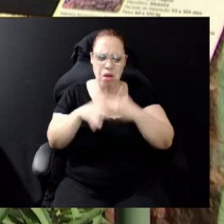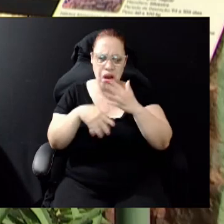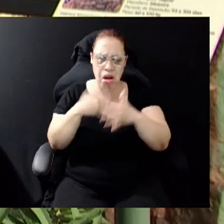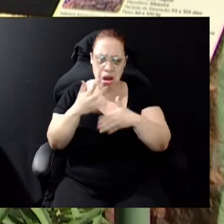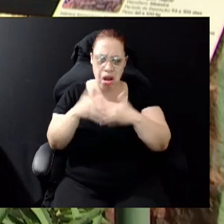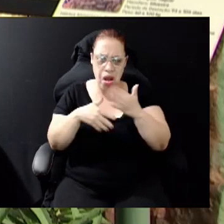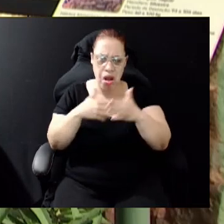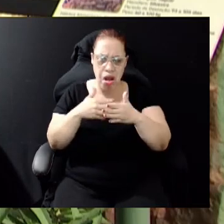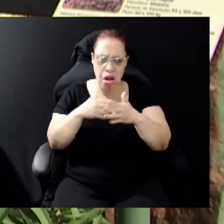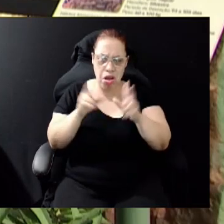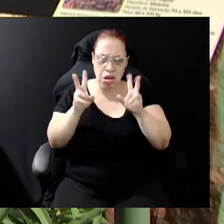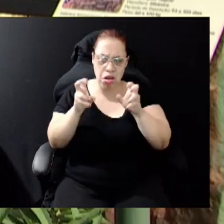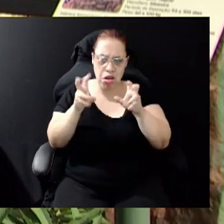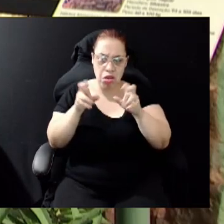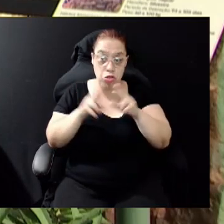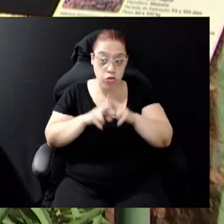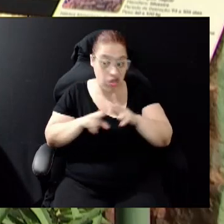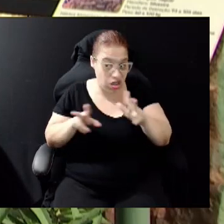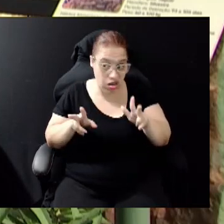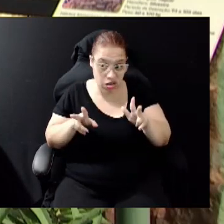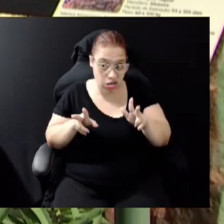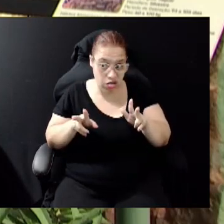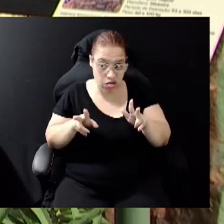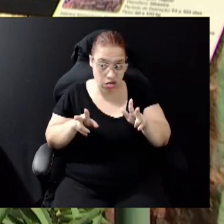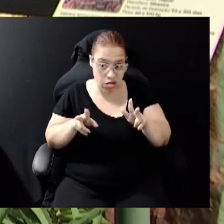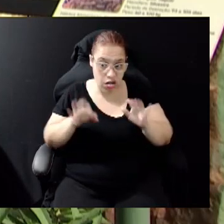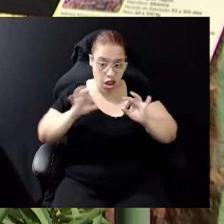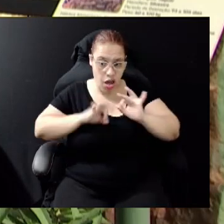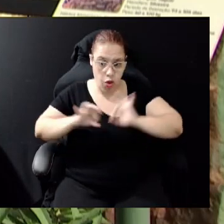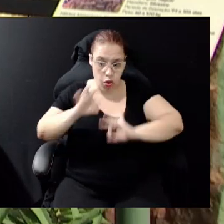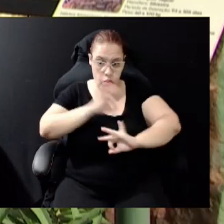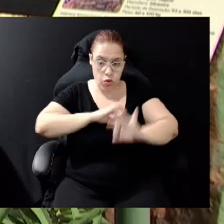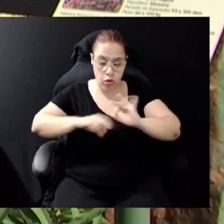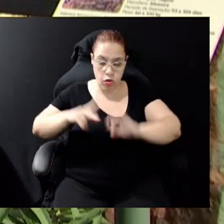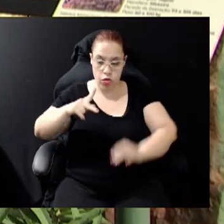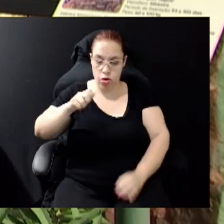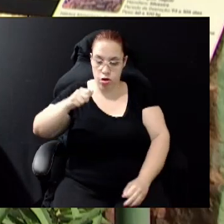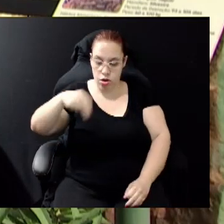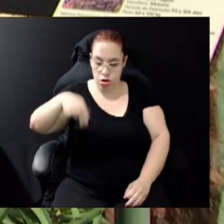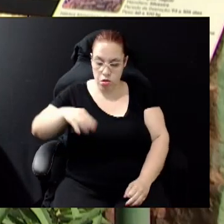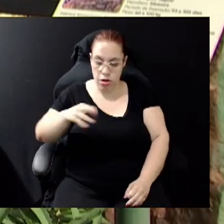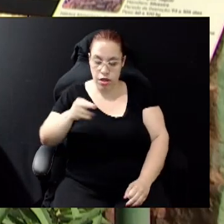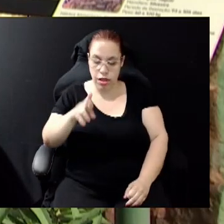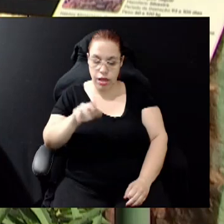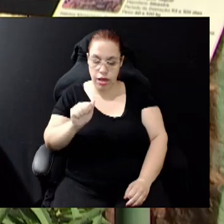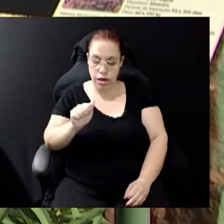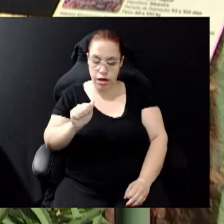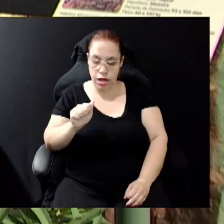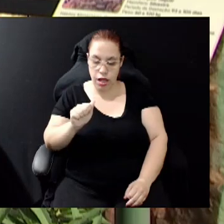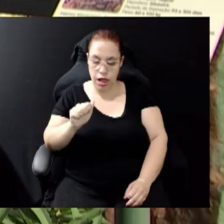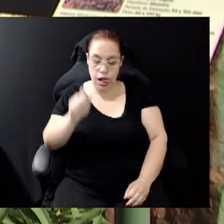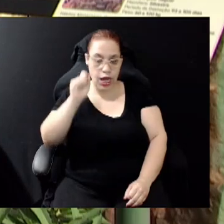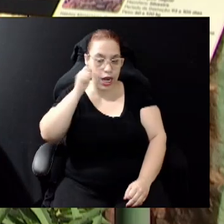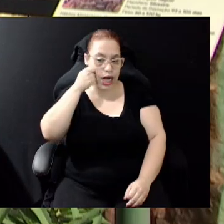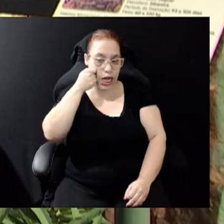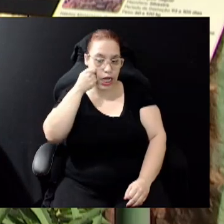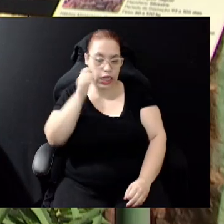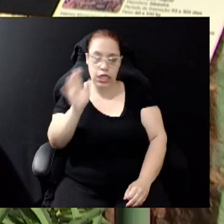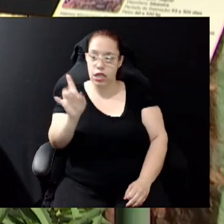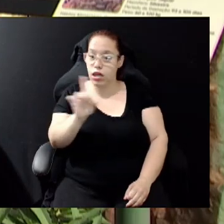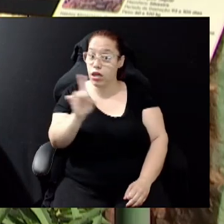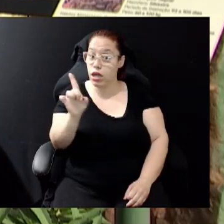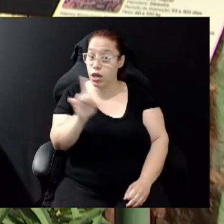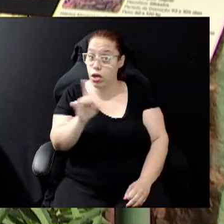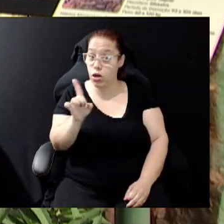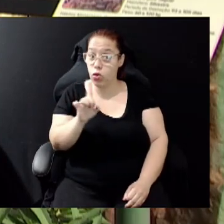espécie diferente, a onça preta ou a pantera negra, como muitas vezes denominam de forma vulgar.